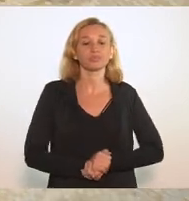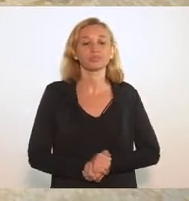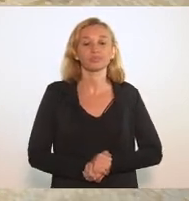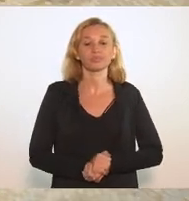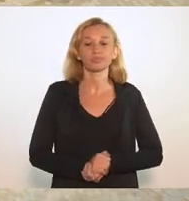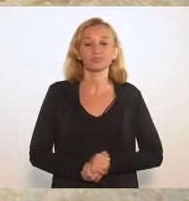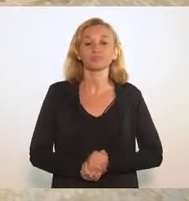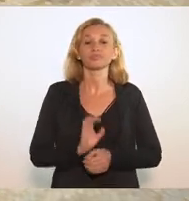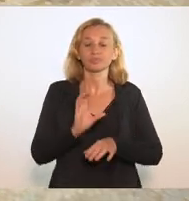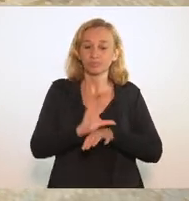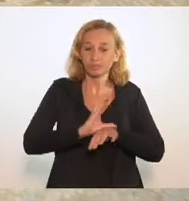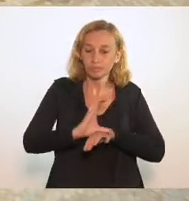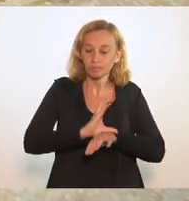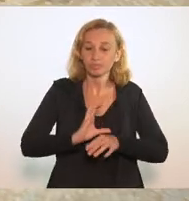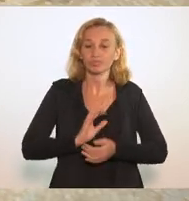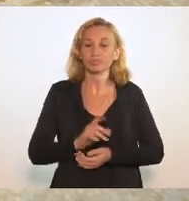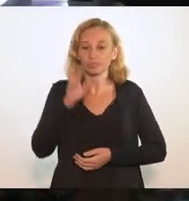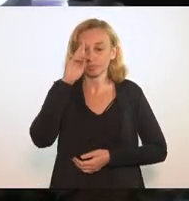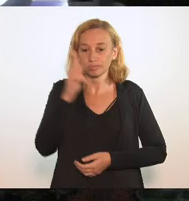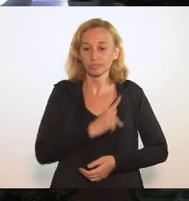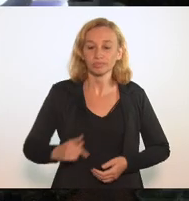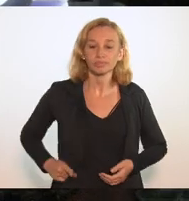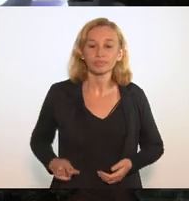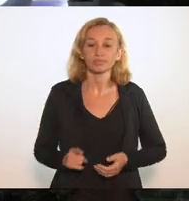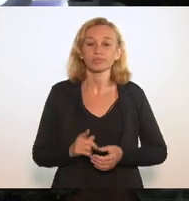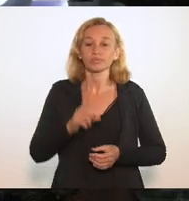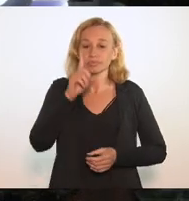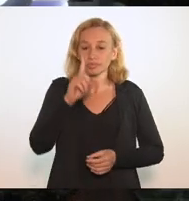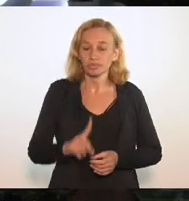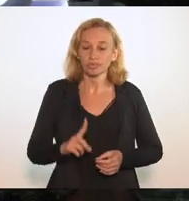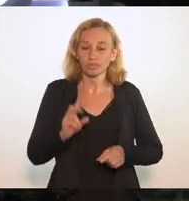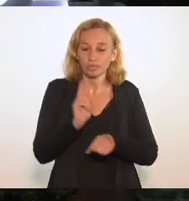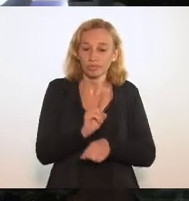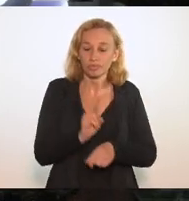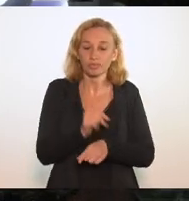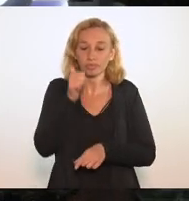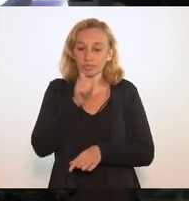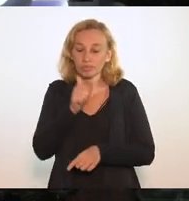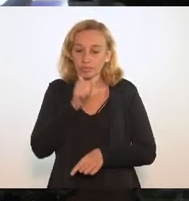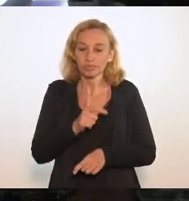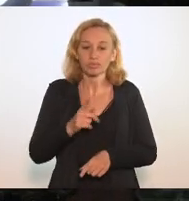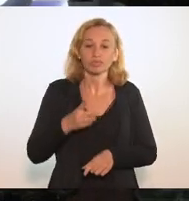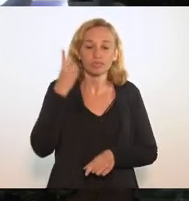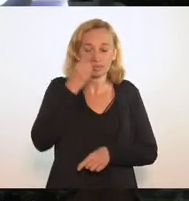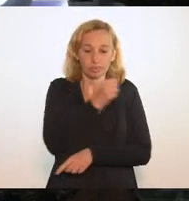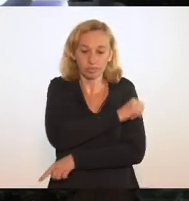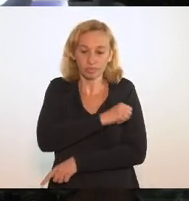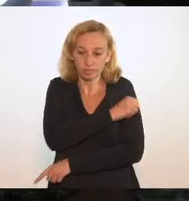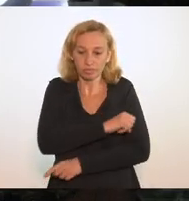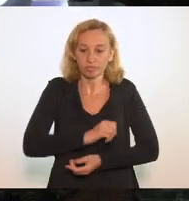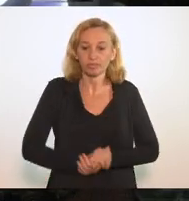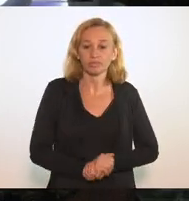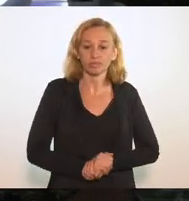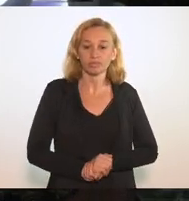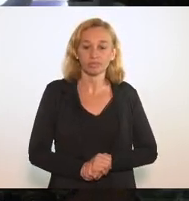Parecer pela constitucionalidade, presidente. A Comissão de Defesa do Direito da Mulher, deputada enfermeira Regiane.